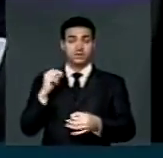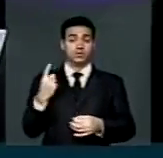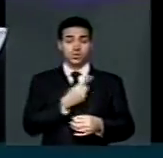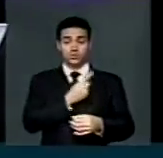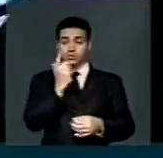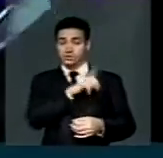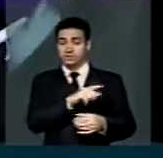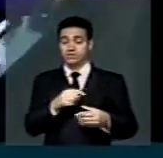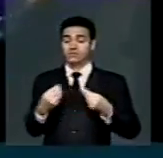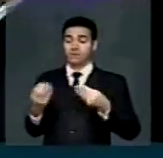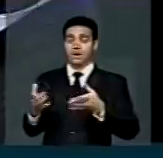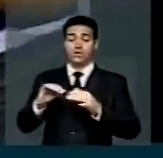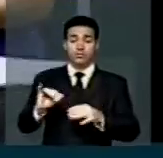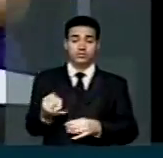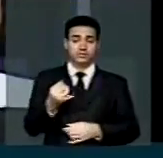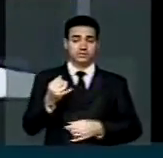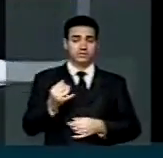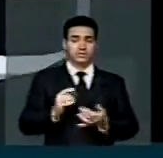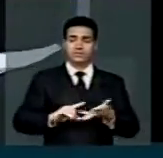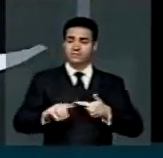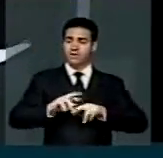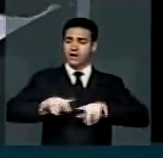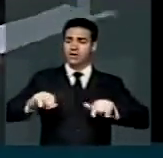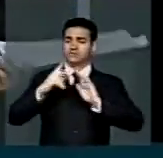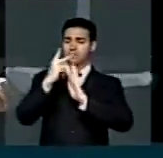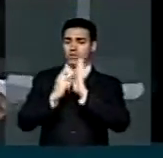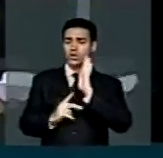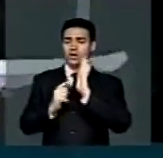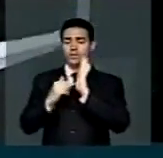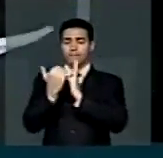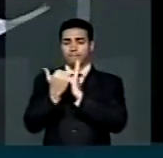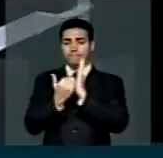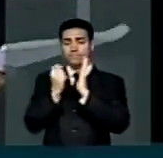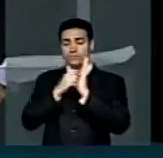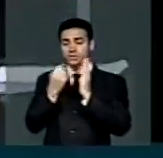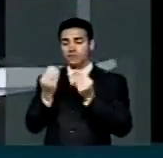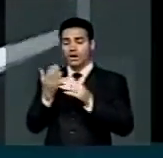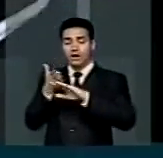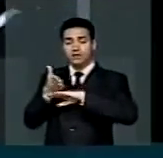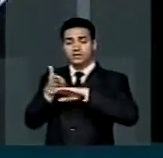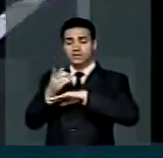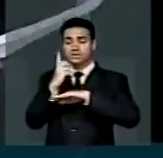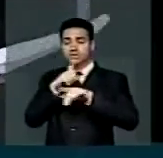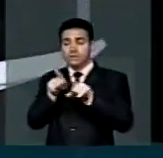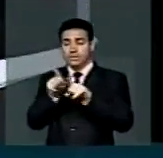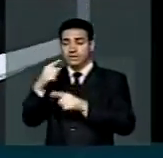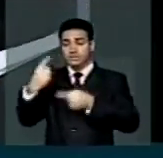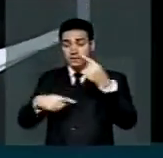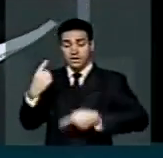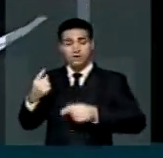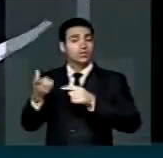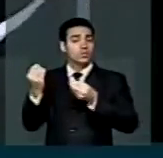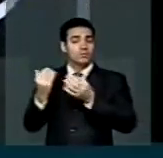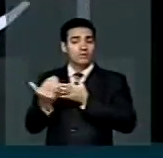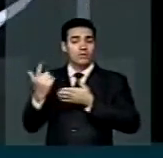possamos oportunizar, através de vários programas, o acesso e o debate aos jovens a partir da